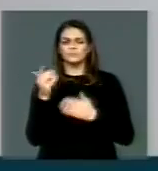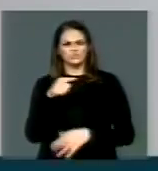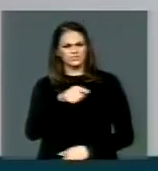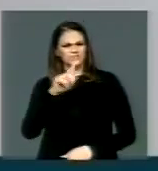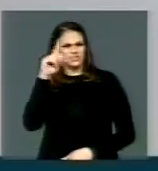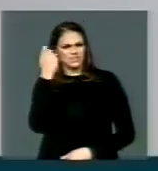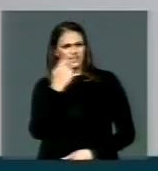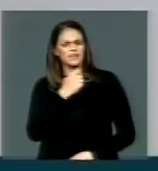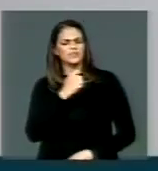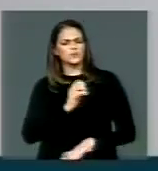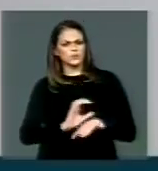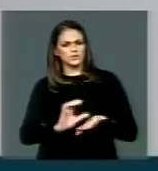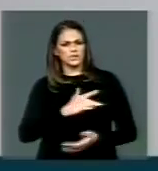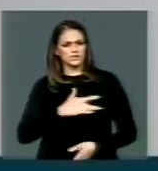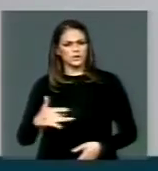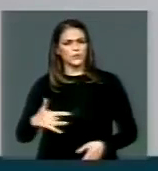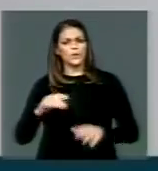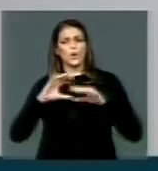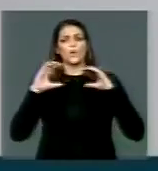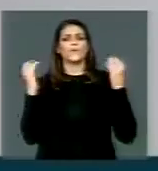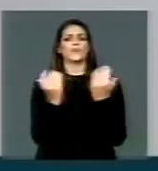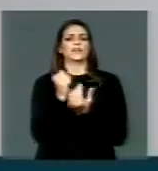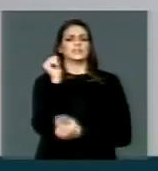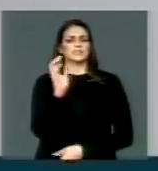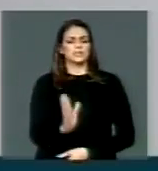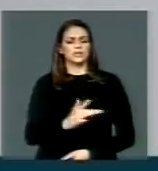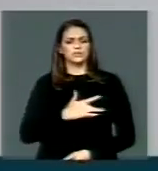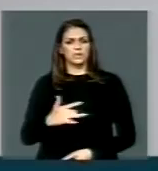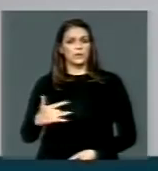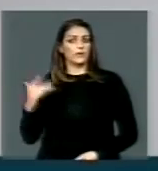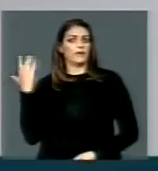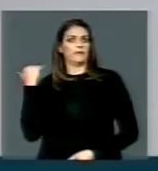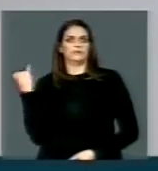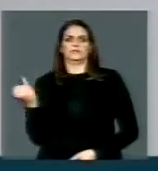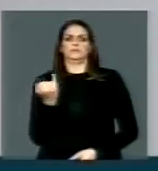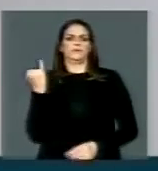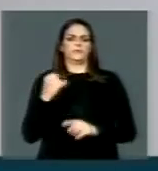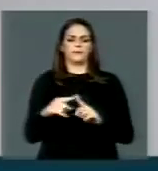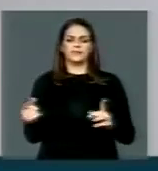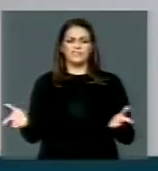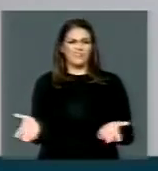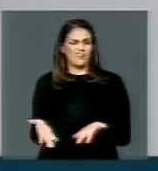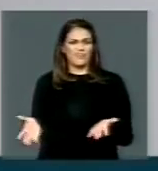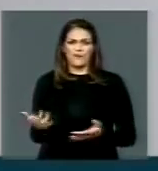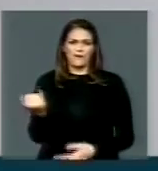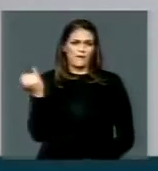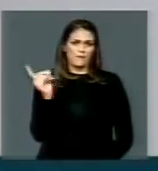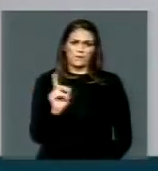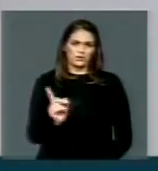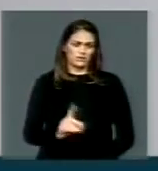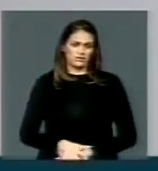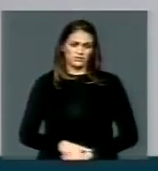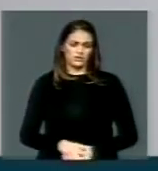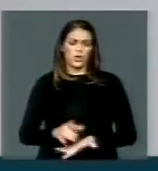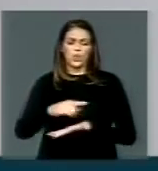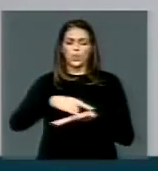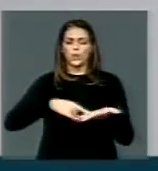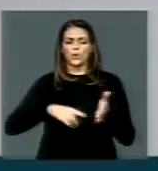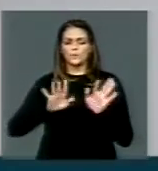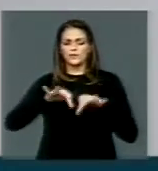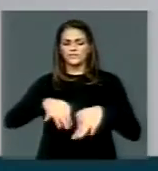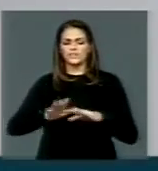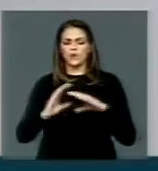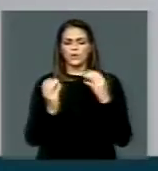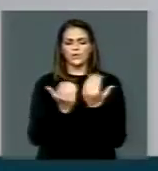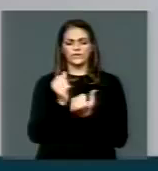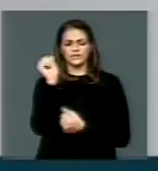As conferências nacionais de saúde tinham um peso enorme. Hoje não tem importância nenhuma. O documento final das